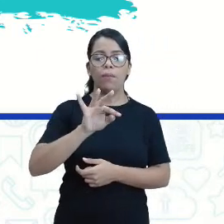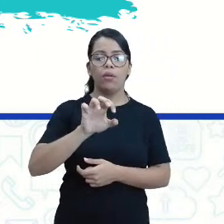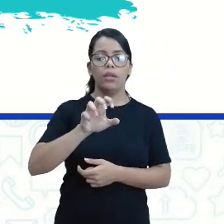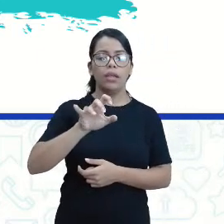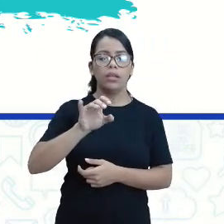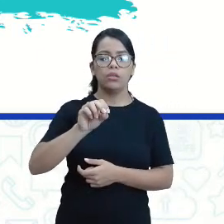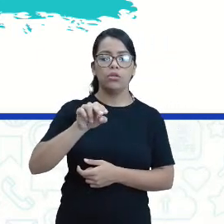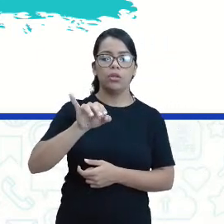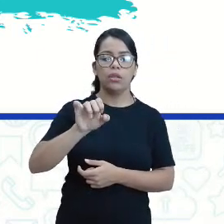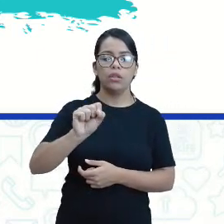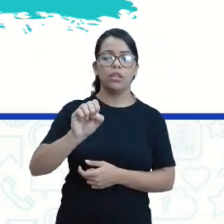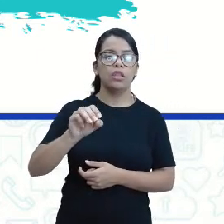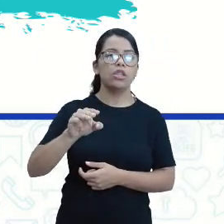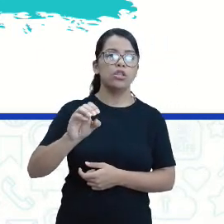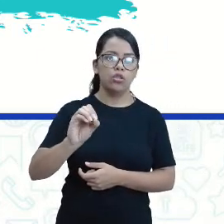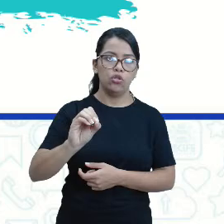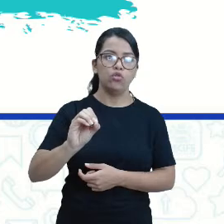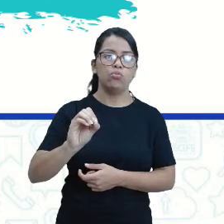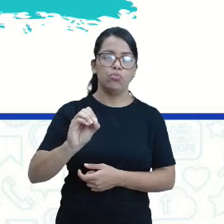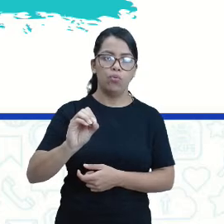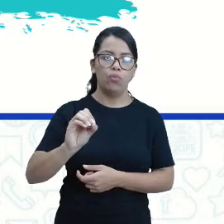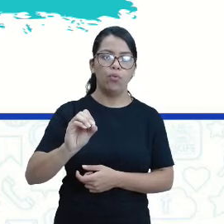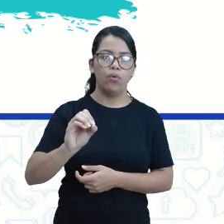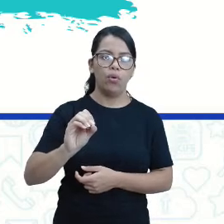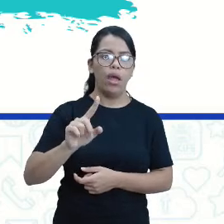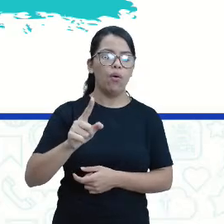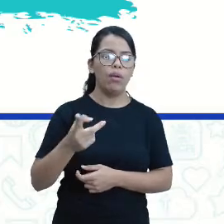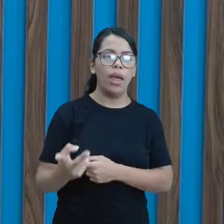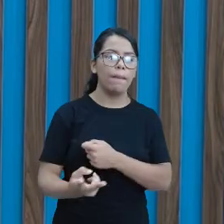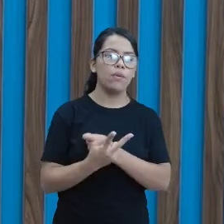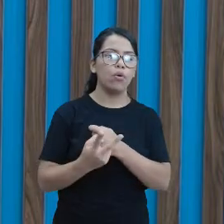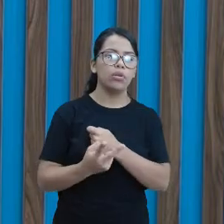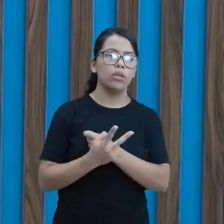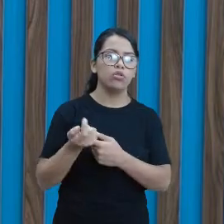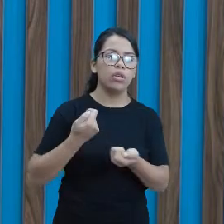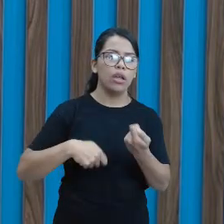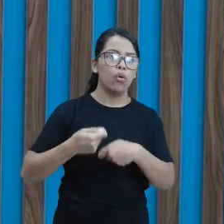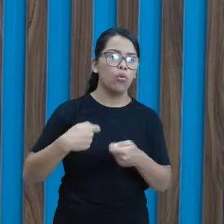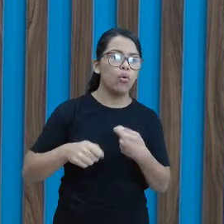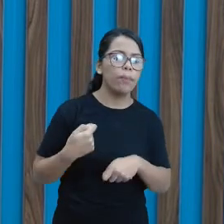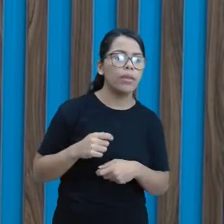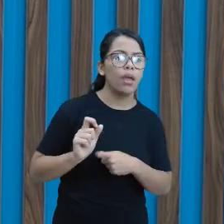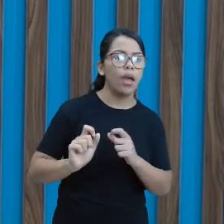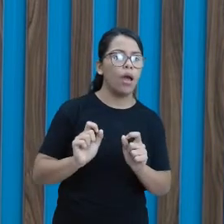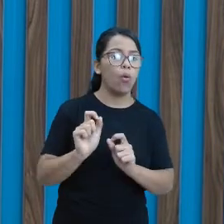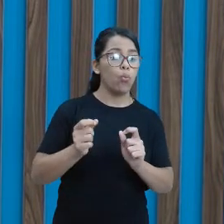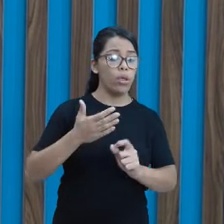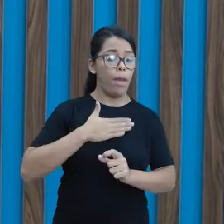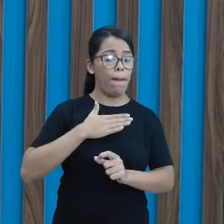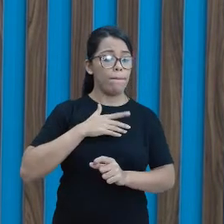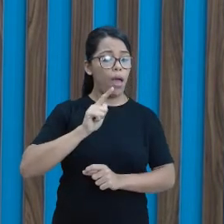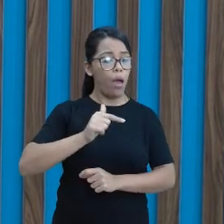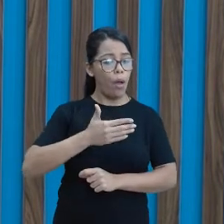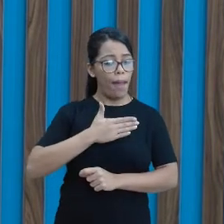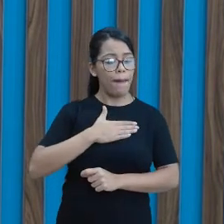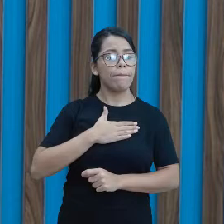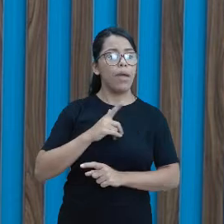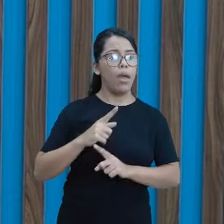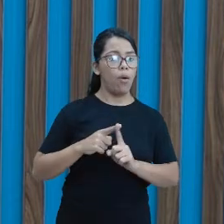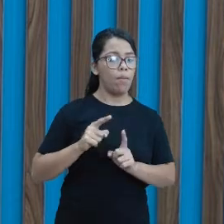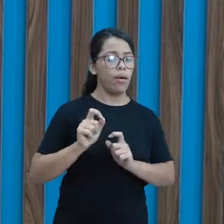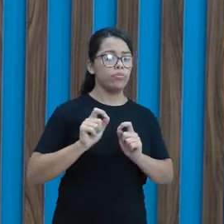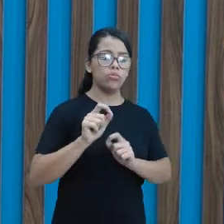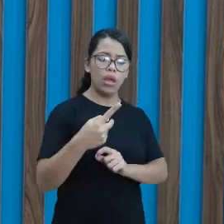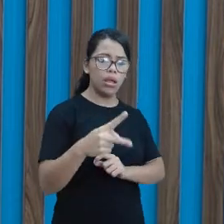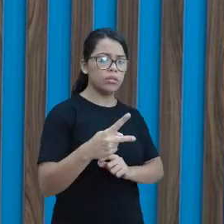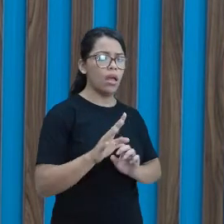protecionismo? Se proteger economicamente, gente. O que é meu, o que é dele, E claro, temos interações, né? Mas temos que pensar